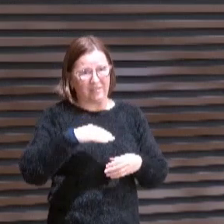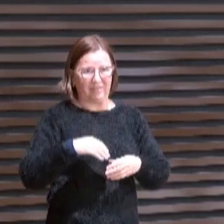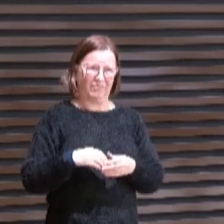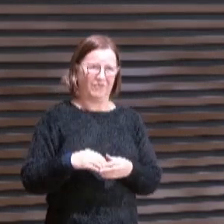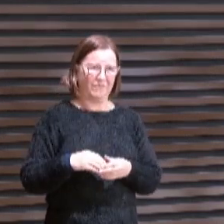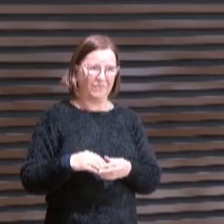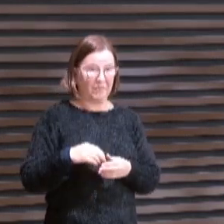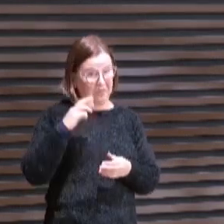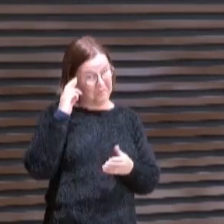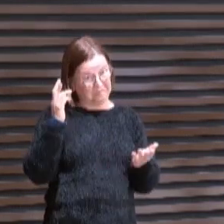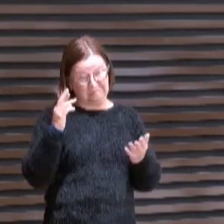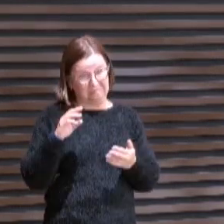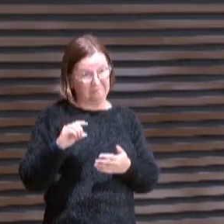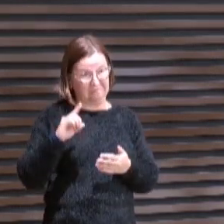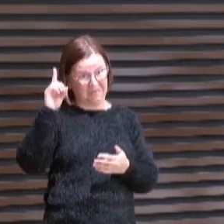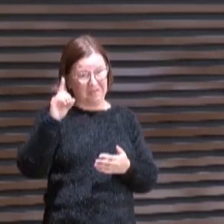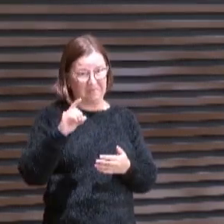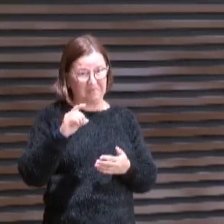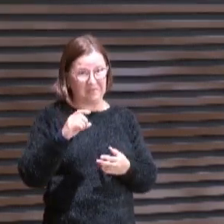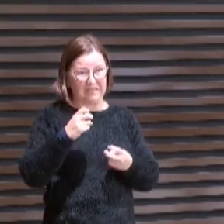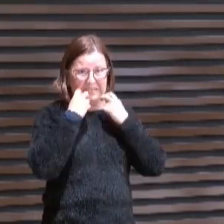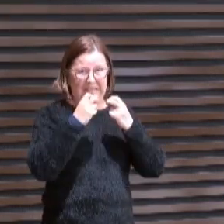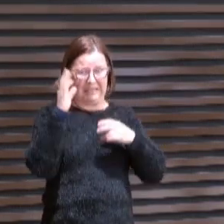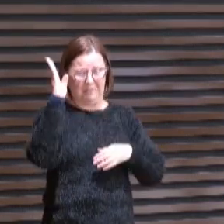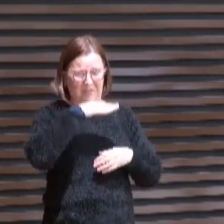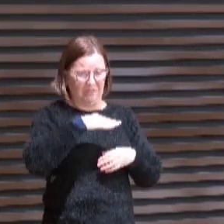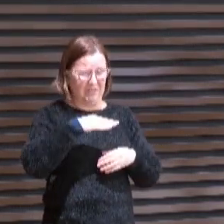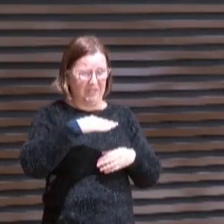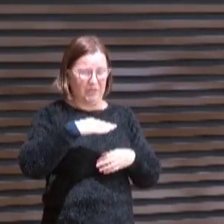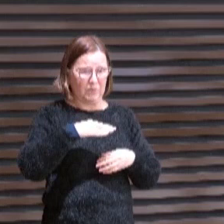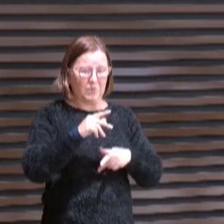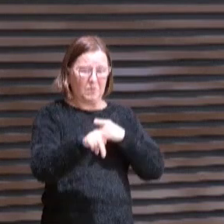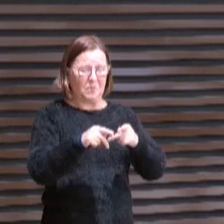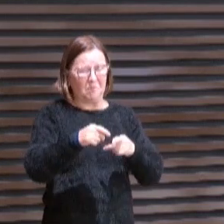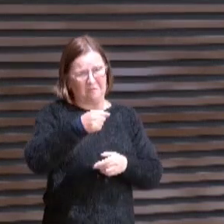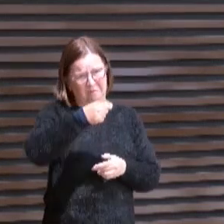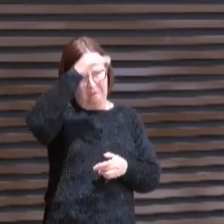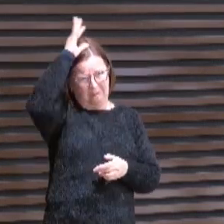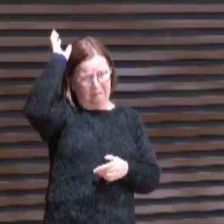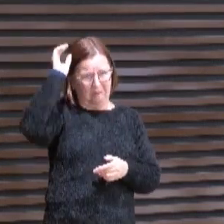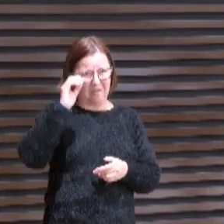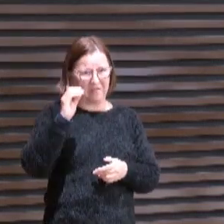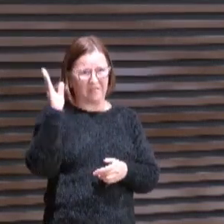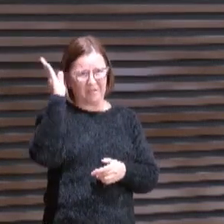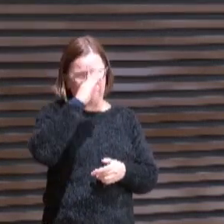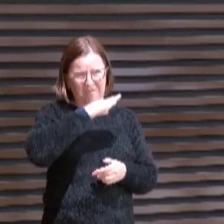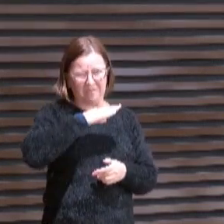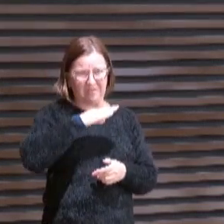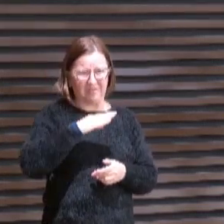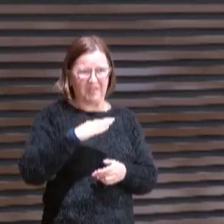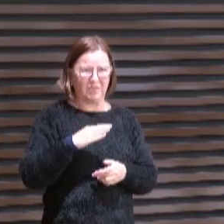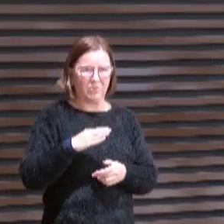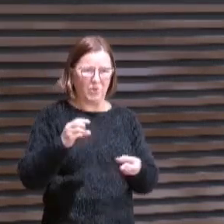Deus, amaldiçoando os romanos, amaldiçoando os judeus, amaldiçoando os próprios